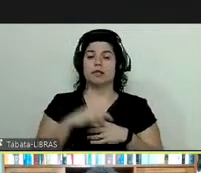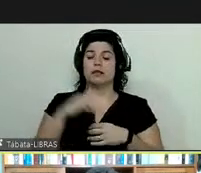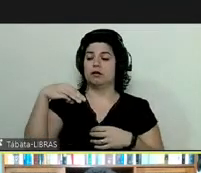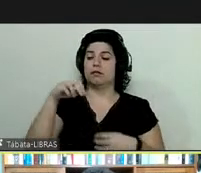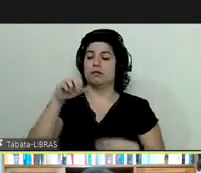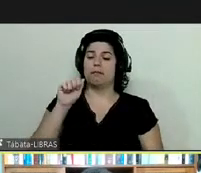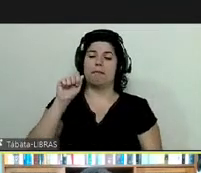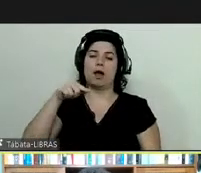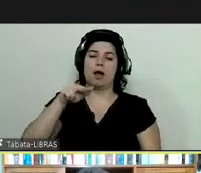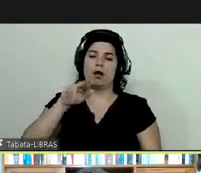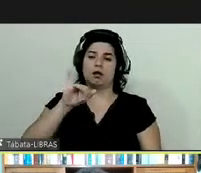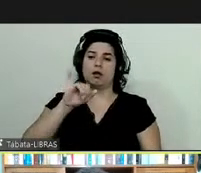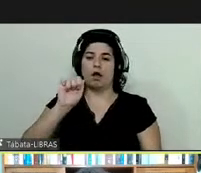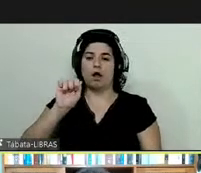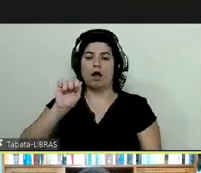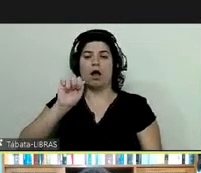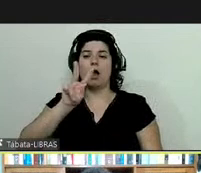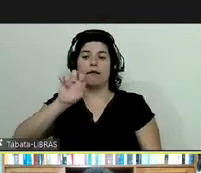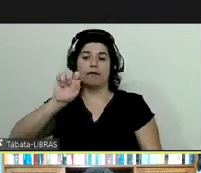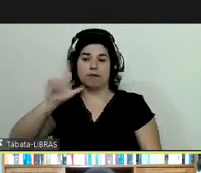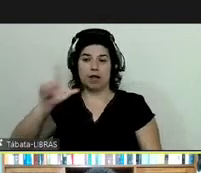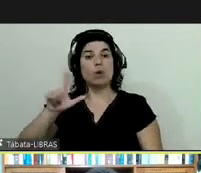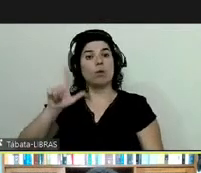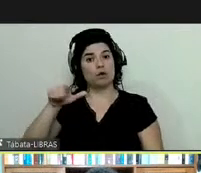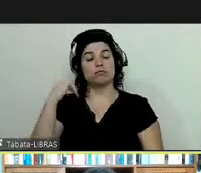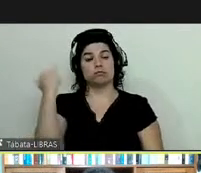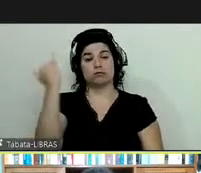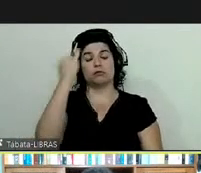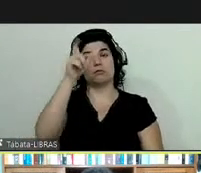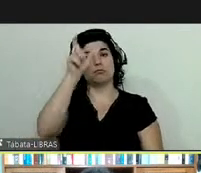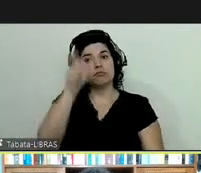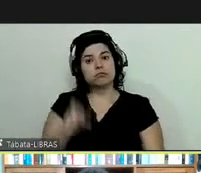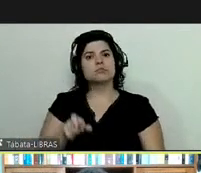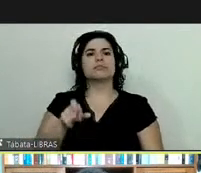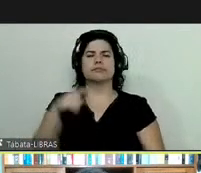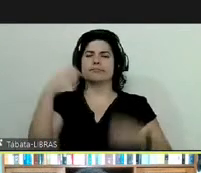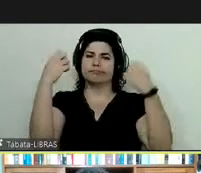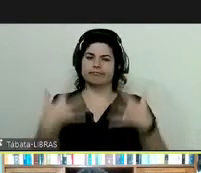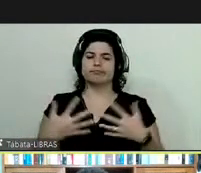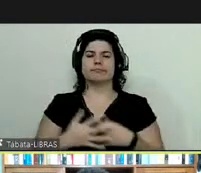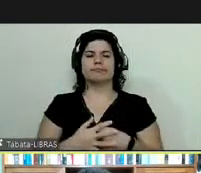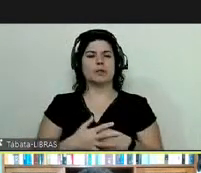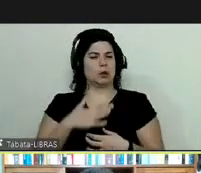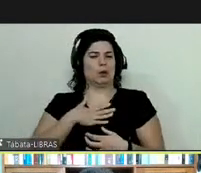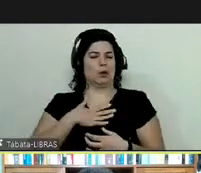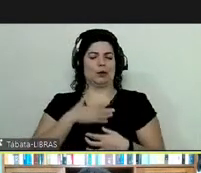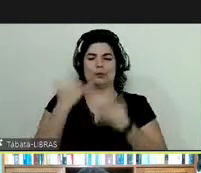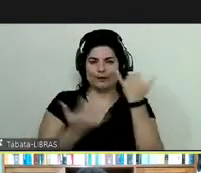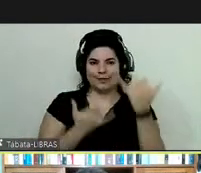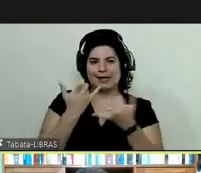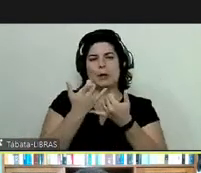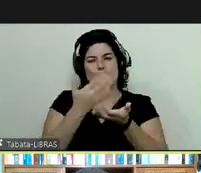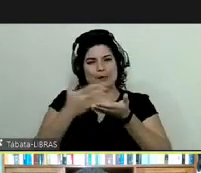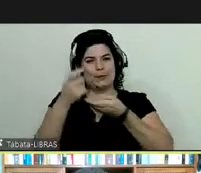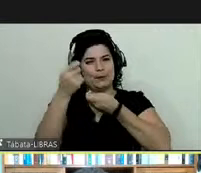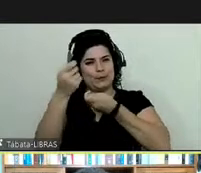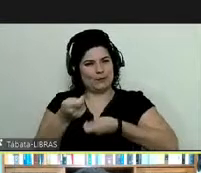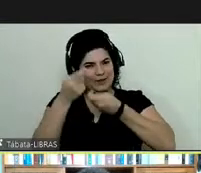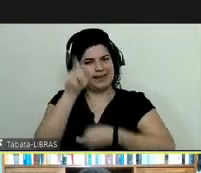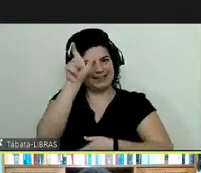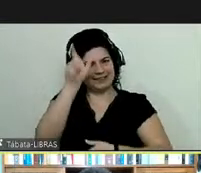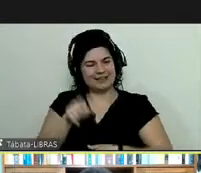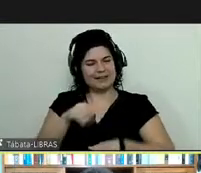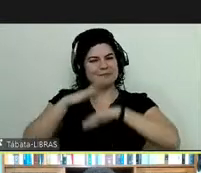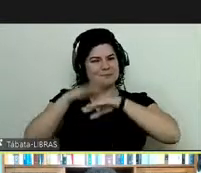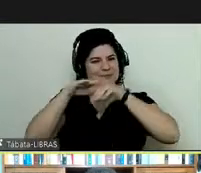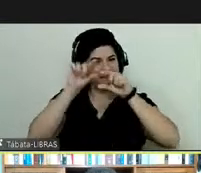referências no a dúvida quando a gente vai falar do tema do Estado né Então Eu sempre gosto de brincar e conversar com uma provocação uzinha colocando ele ali